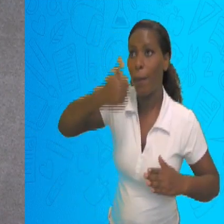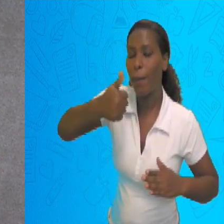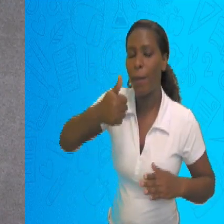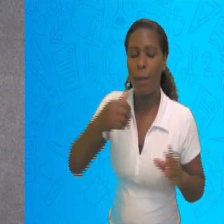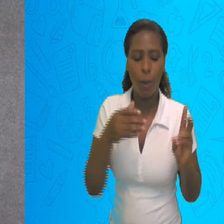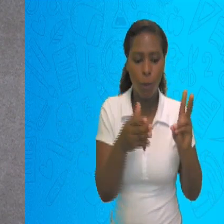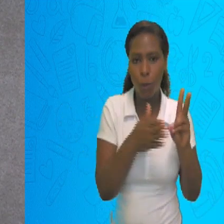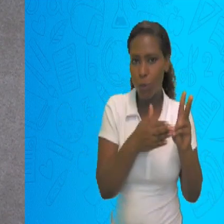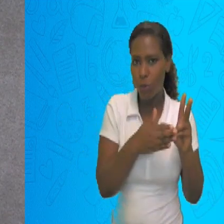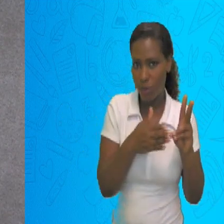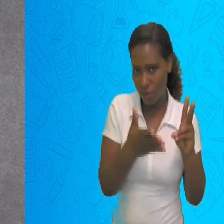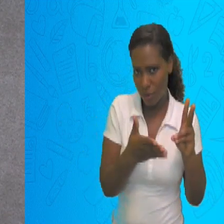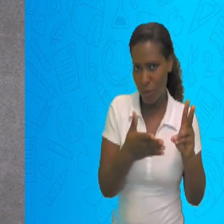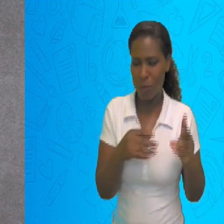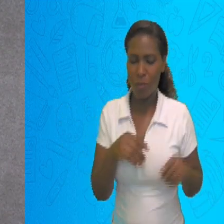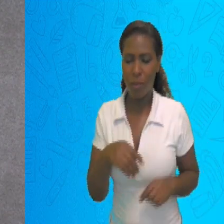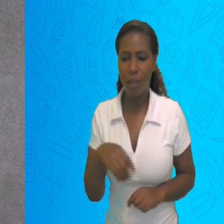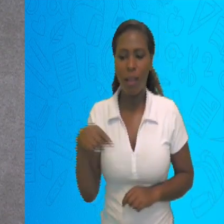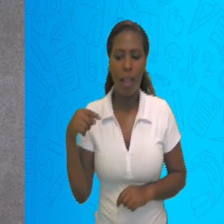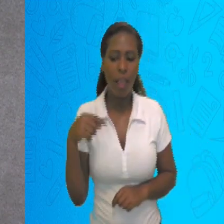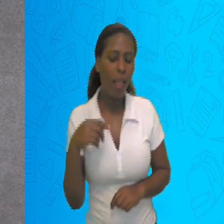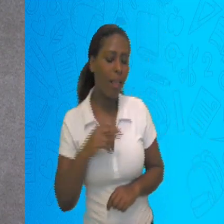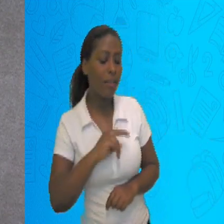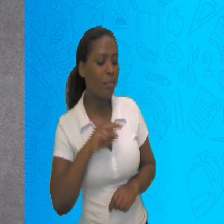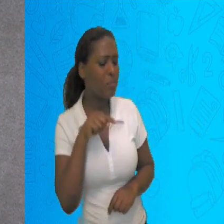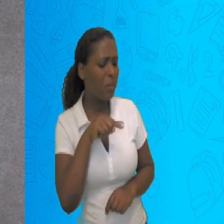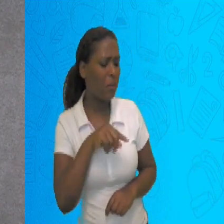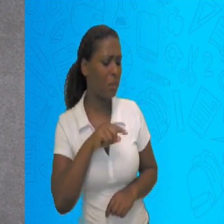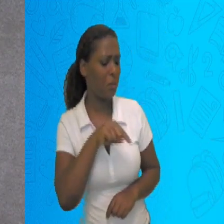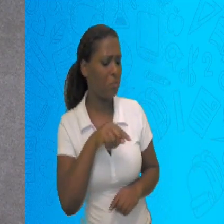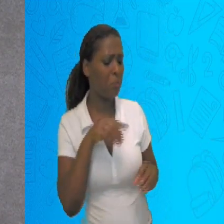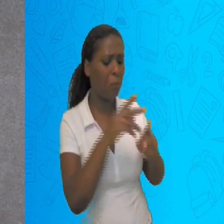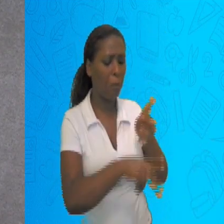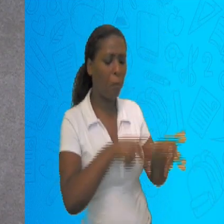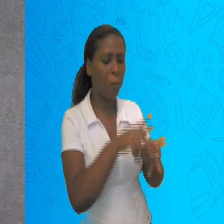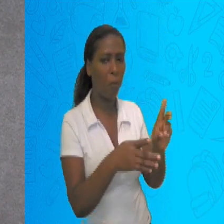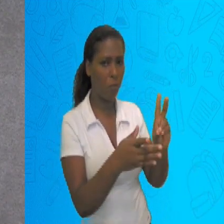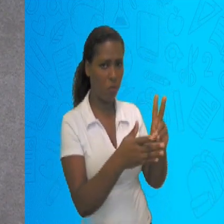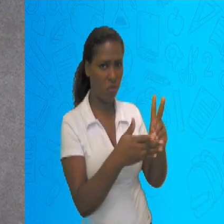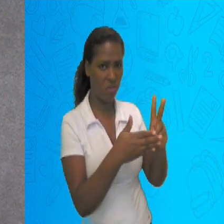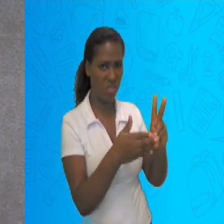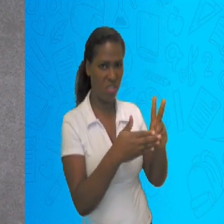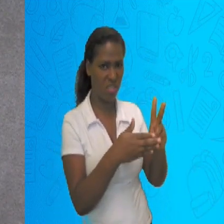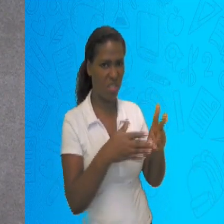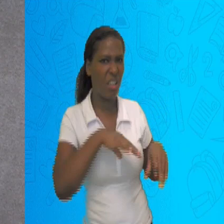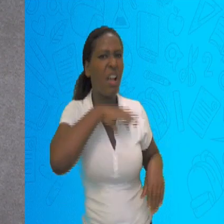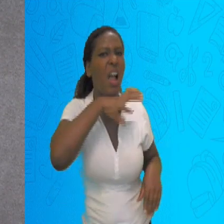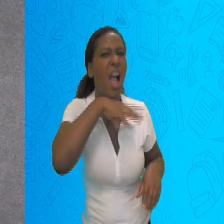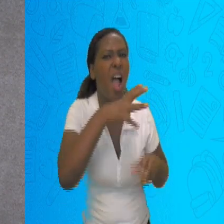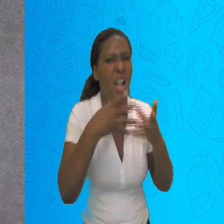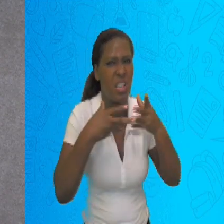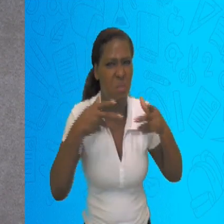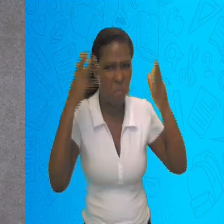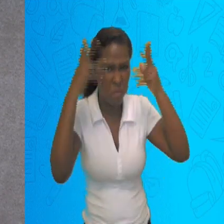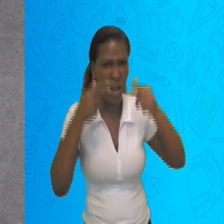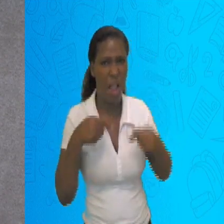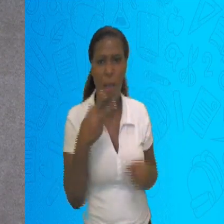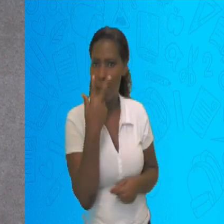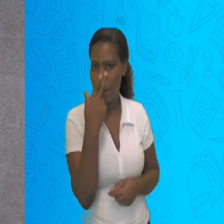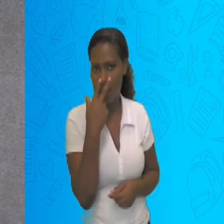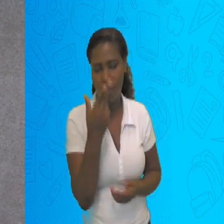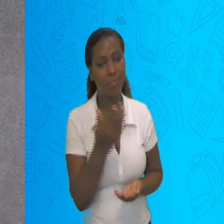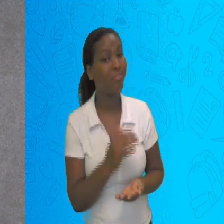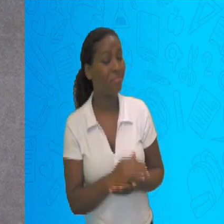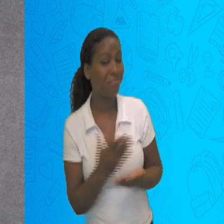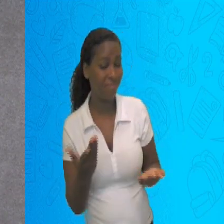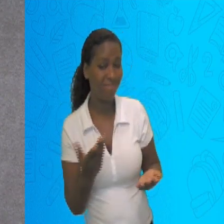portugueses de selvagens. Alguns pesquisadores, historiadores,